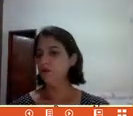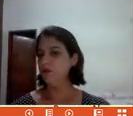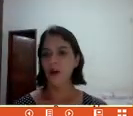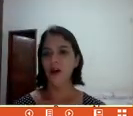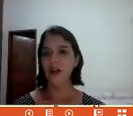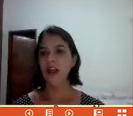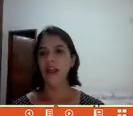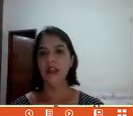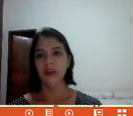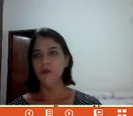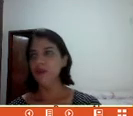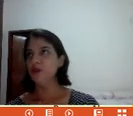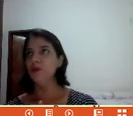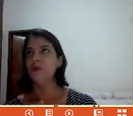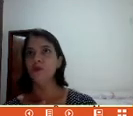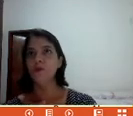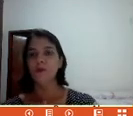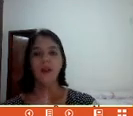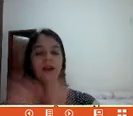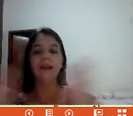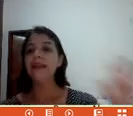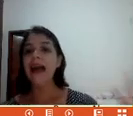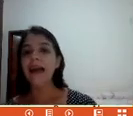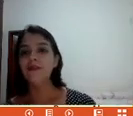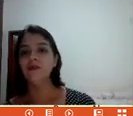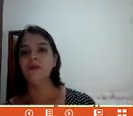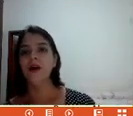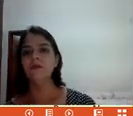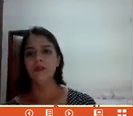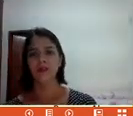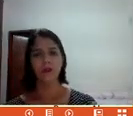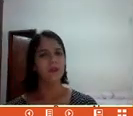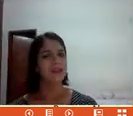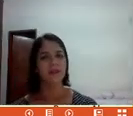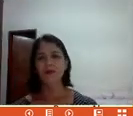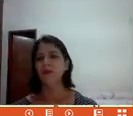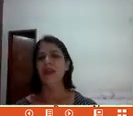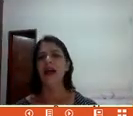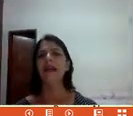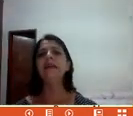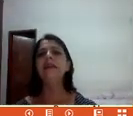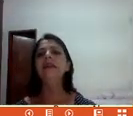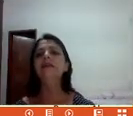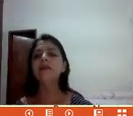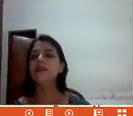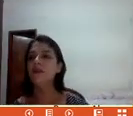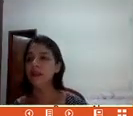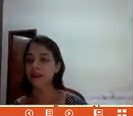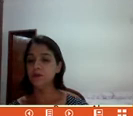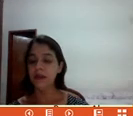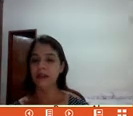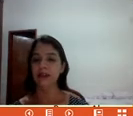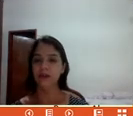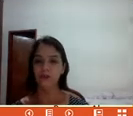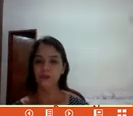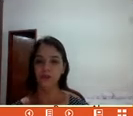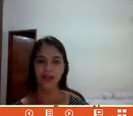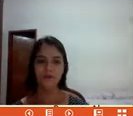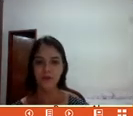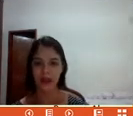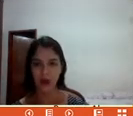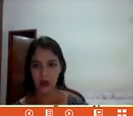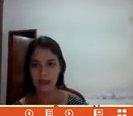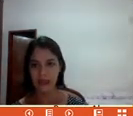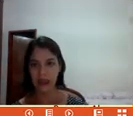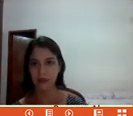estou eufórica, se eu estou encantada com algo, se eu estou decepcionada. Então, assim, às vezes a expressão,